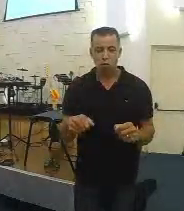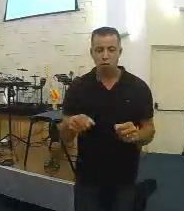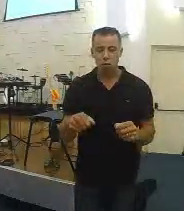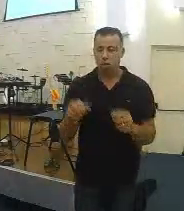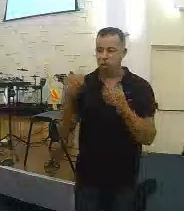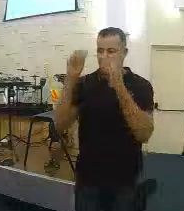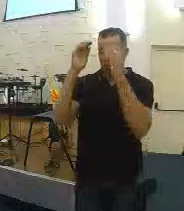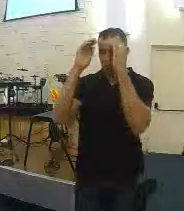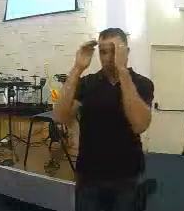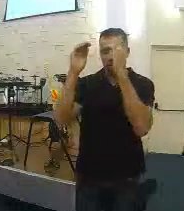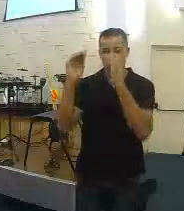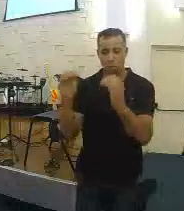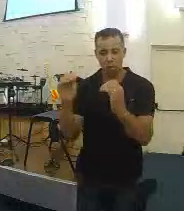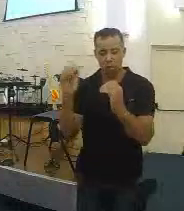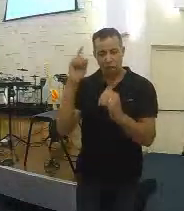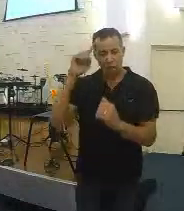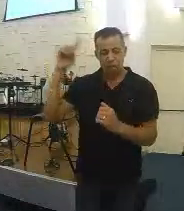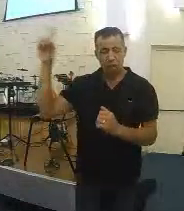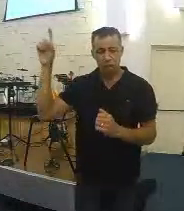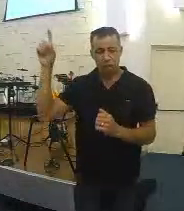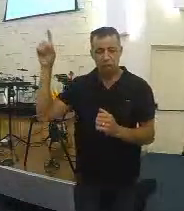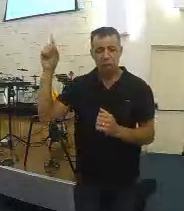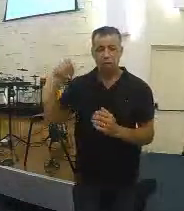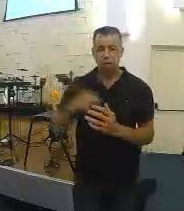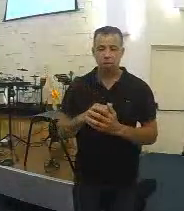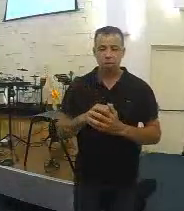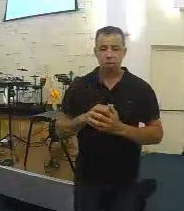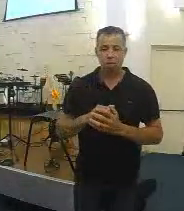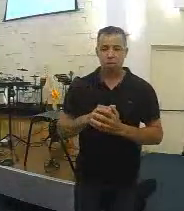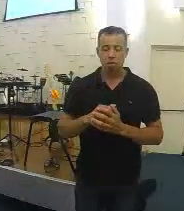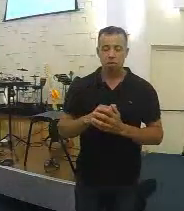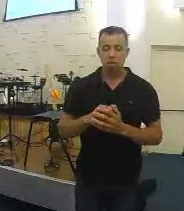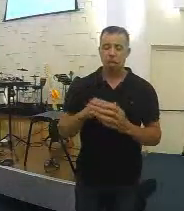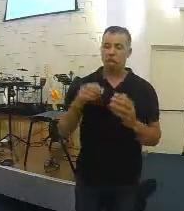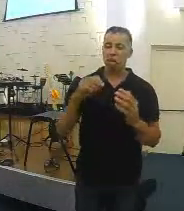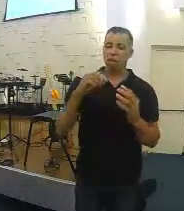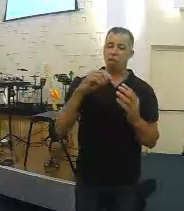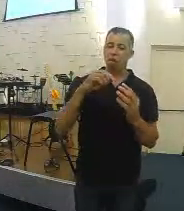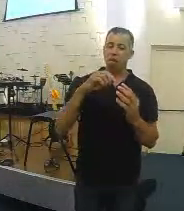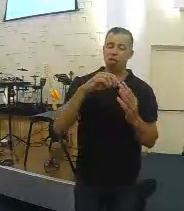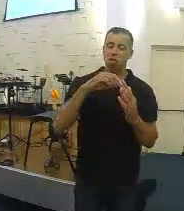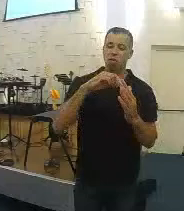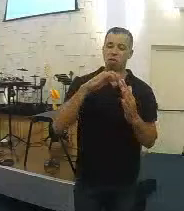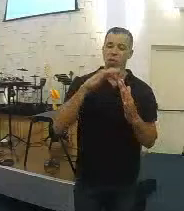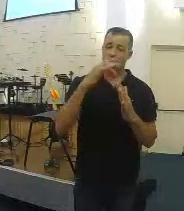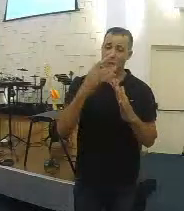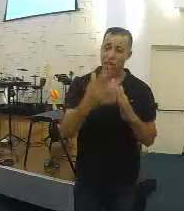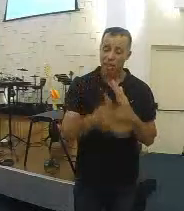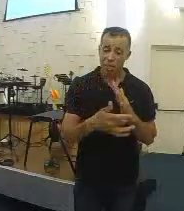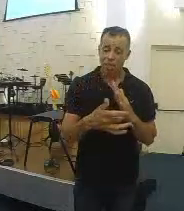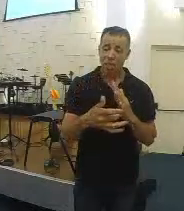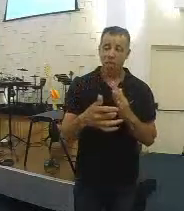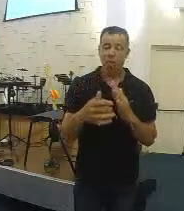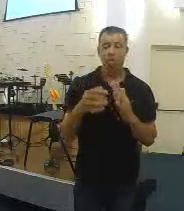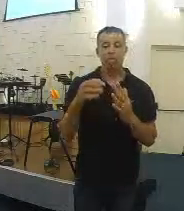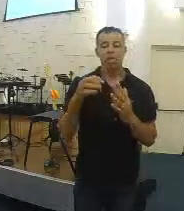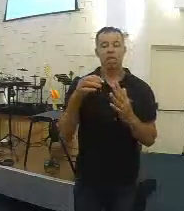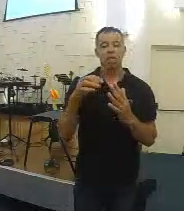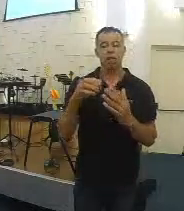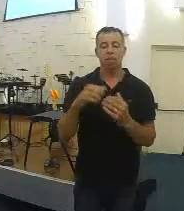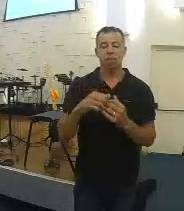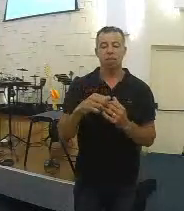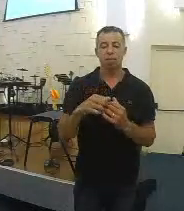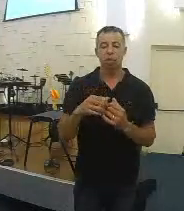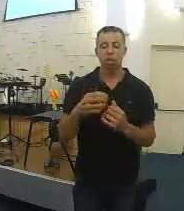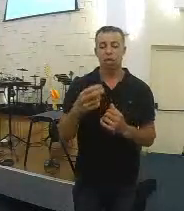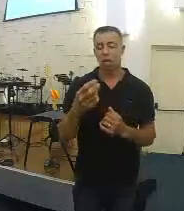dia puderam ter ouvido, vão para as redes sociais e postam vídeos e áudios falando do muito dinheiro